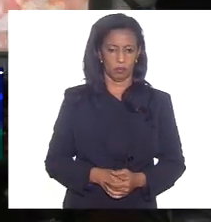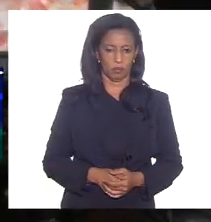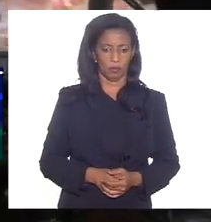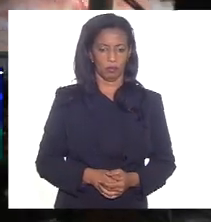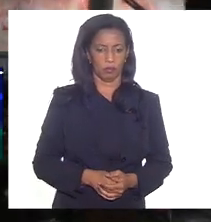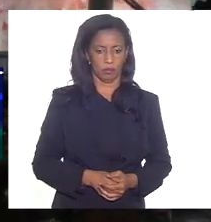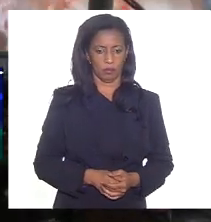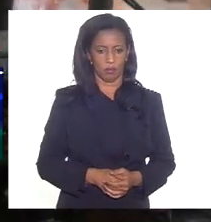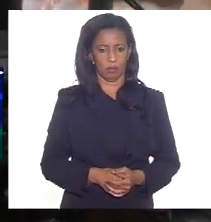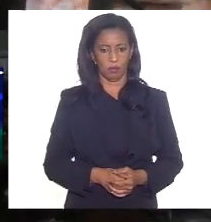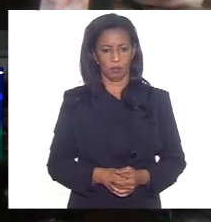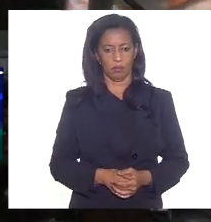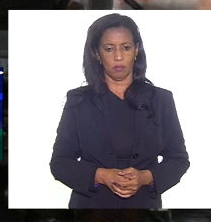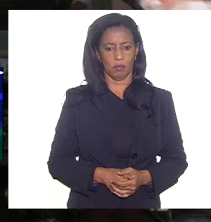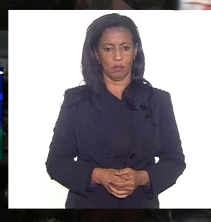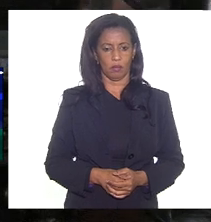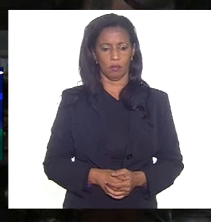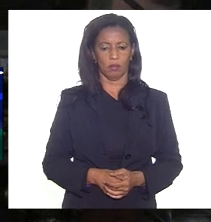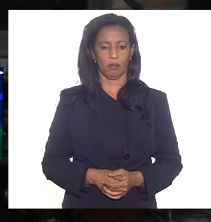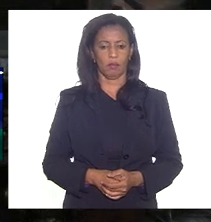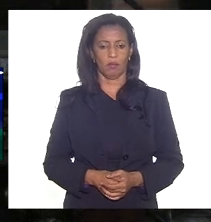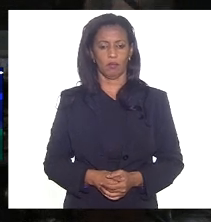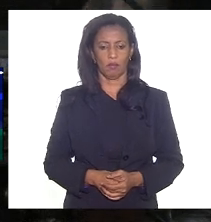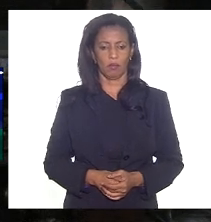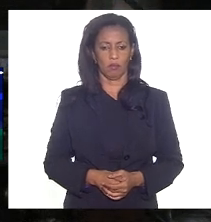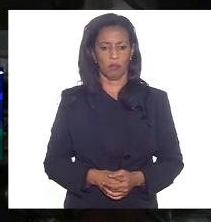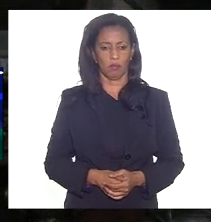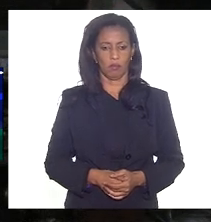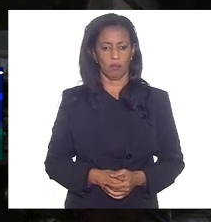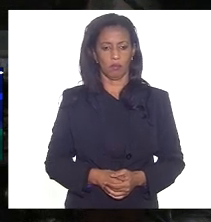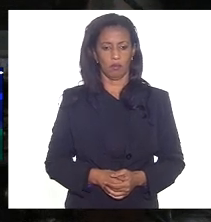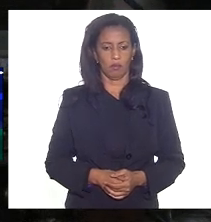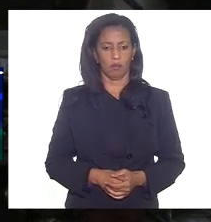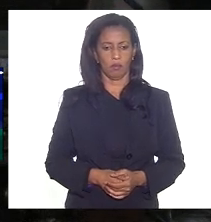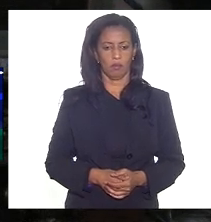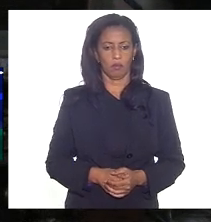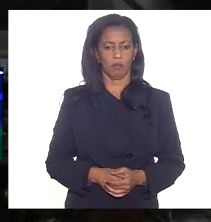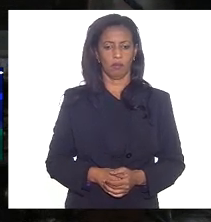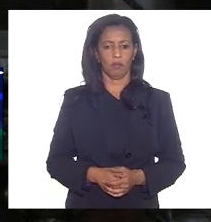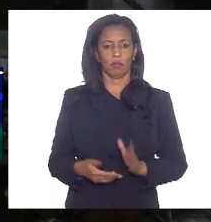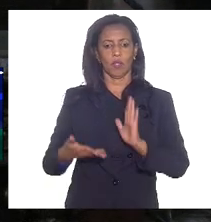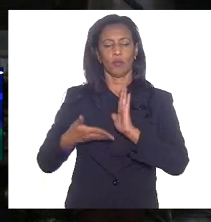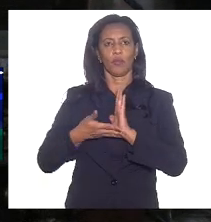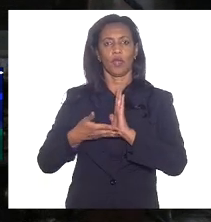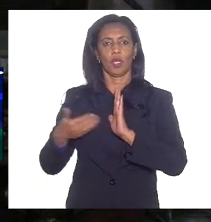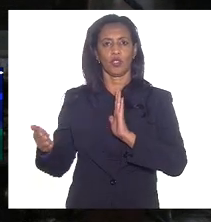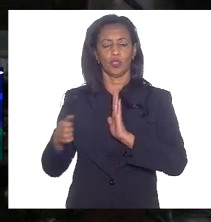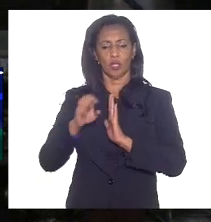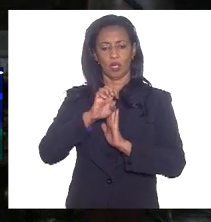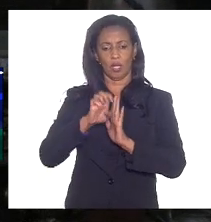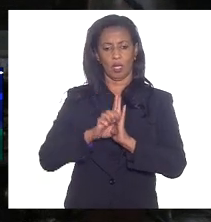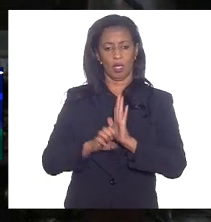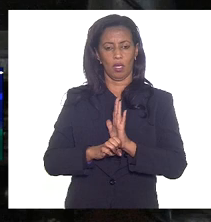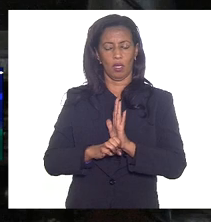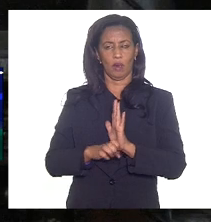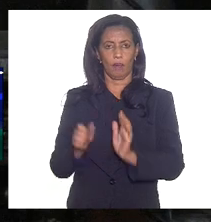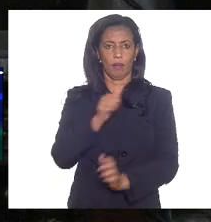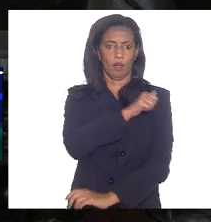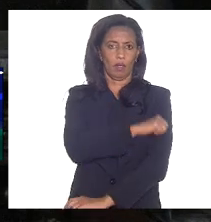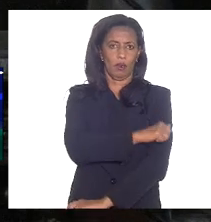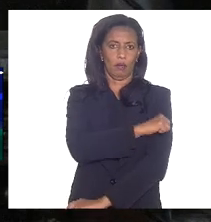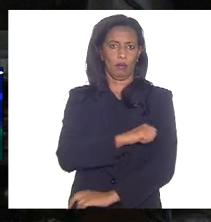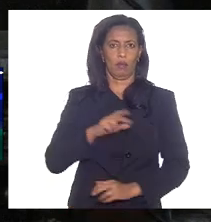presidência defere o pedido de vossa excelência. Obrigada. Então, vamos colher novos pareceres à emenda de plenário que foi retirada pela deputada enfermeira